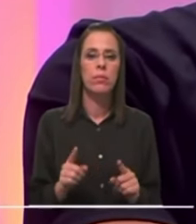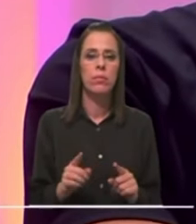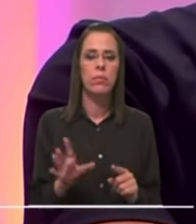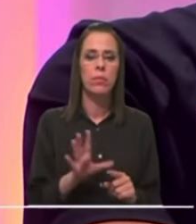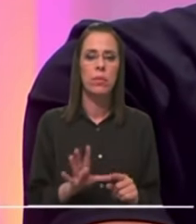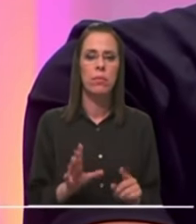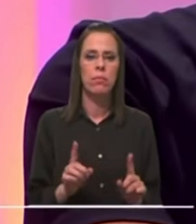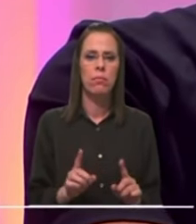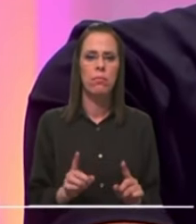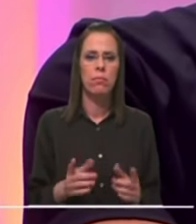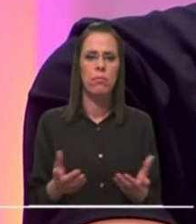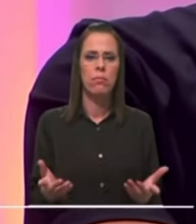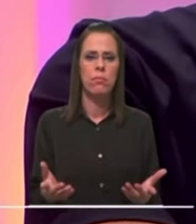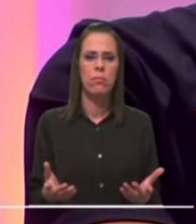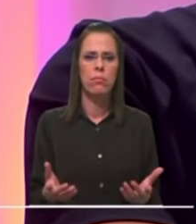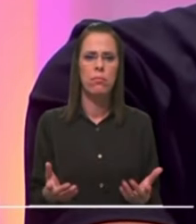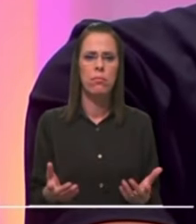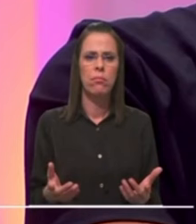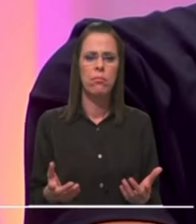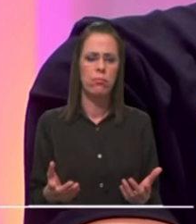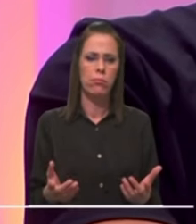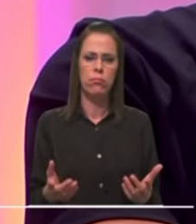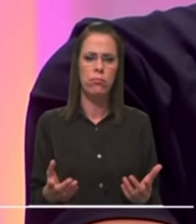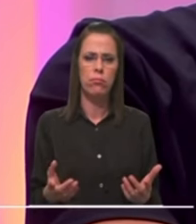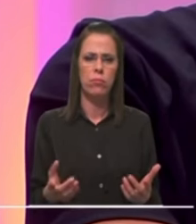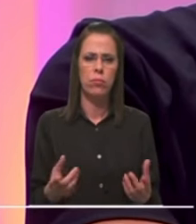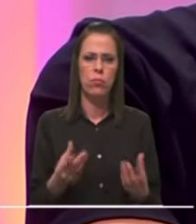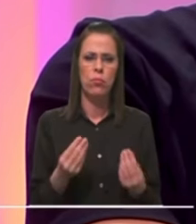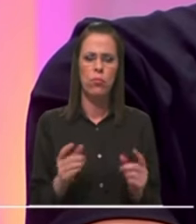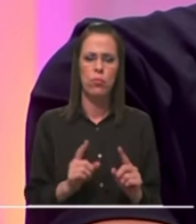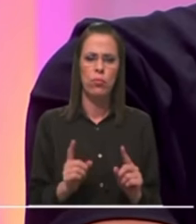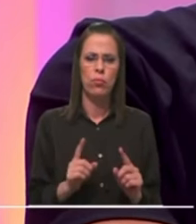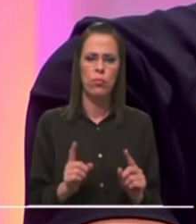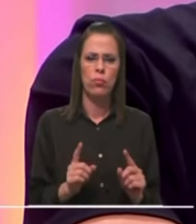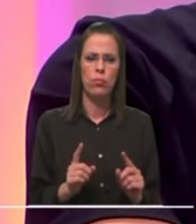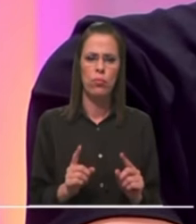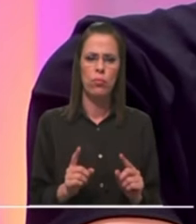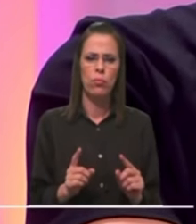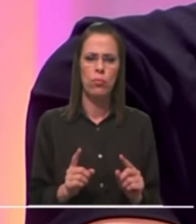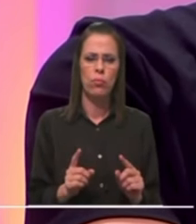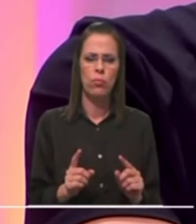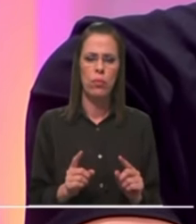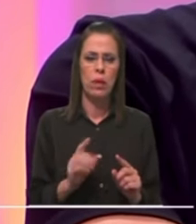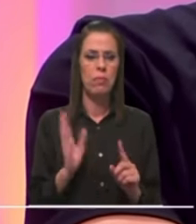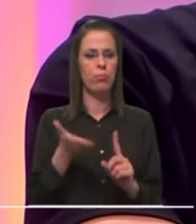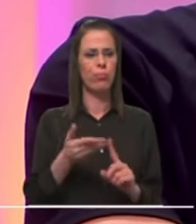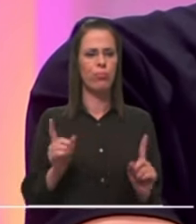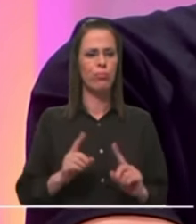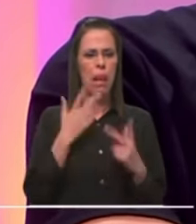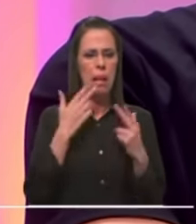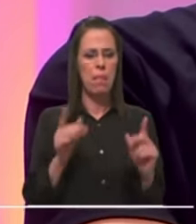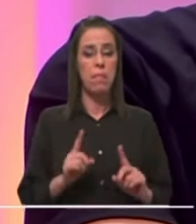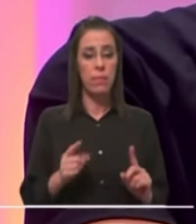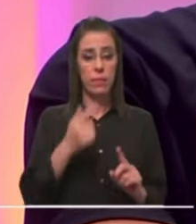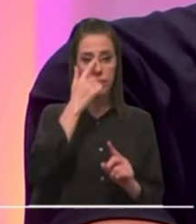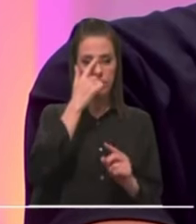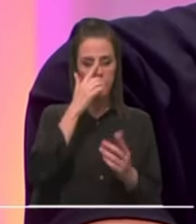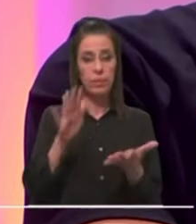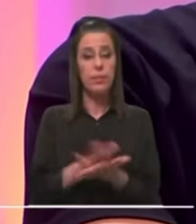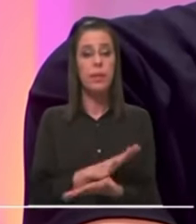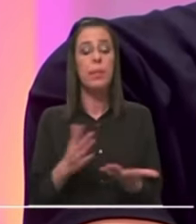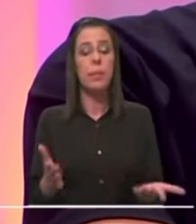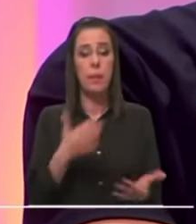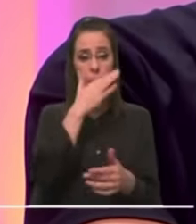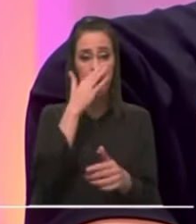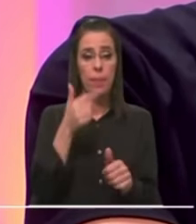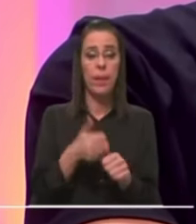forma alguma hh muito eh eh castigadora castigadora a imprensa